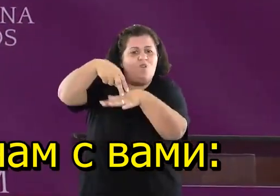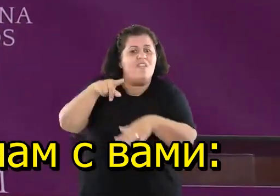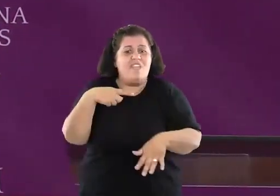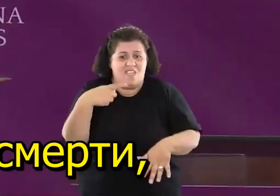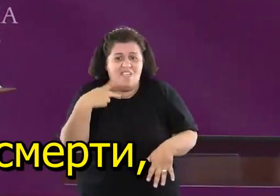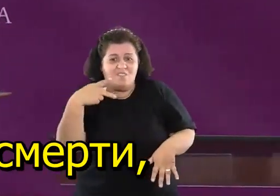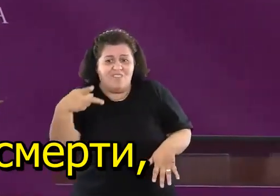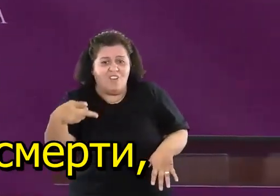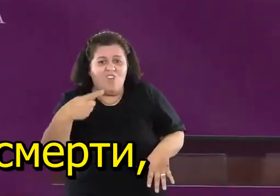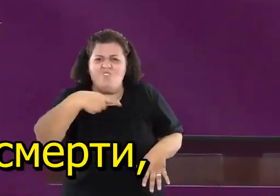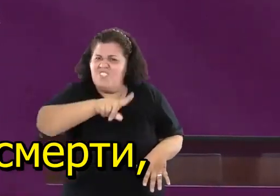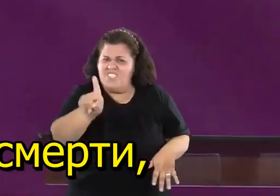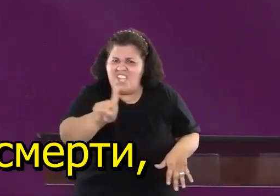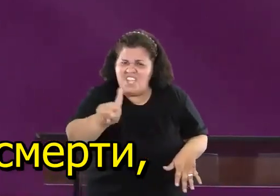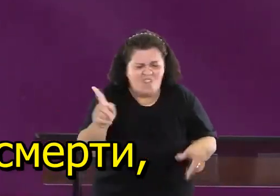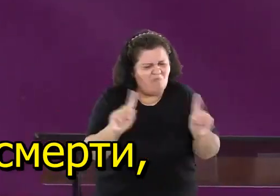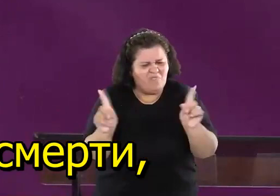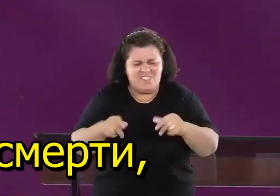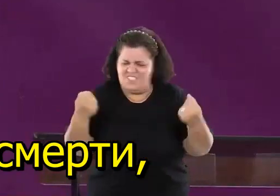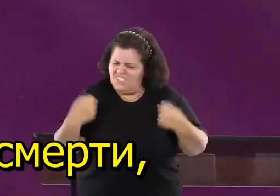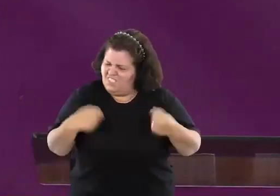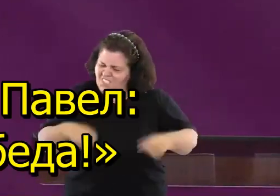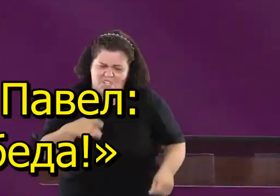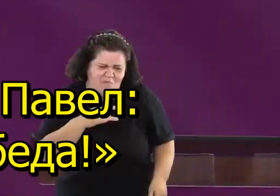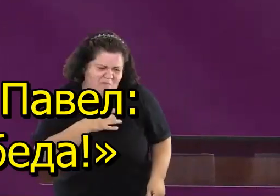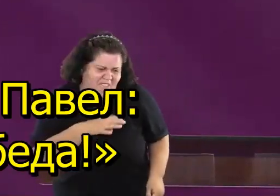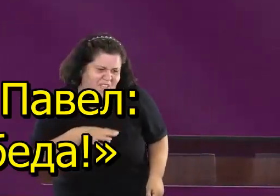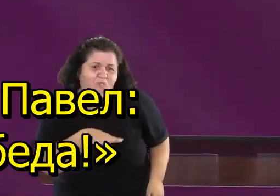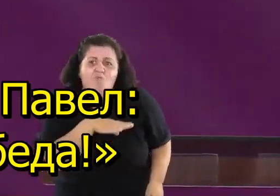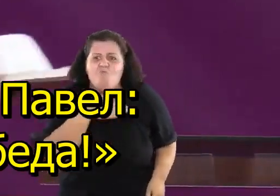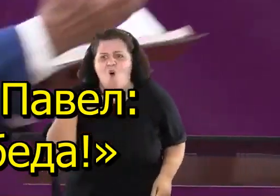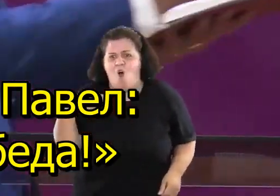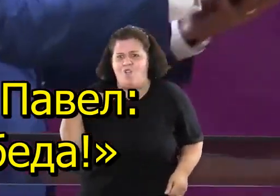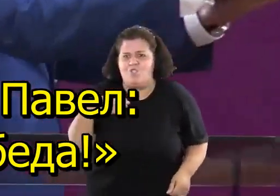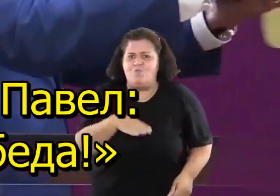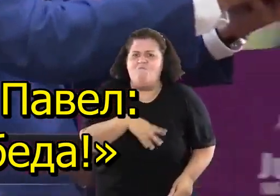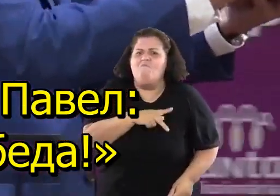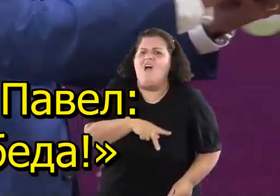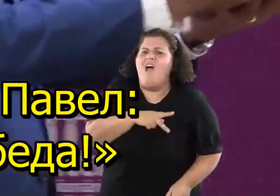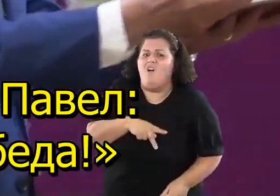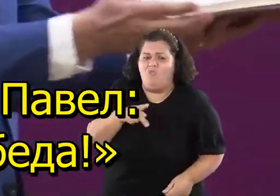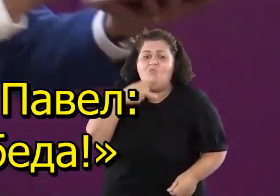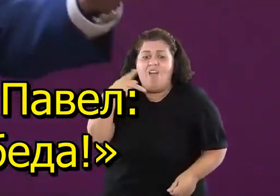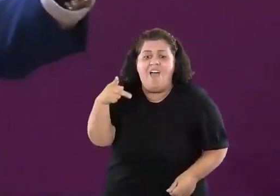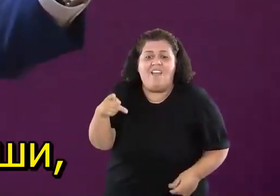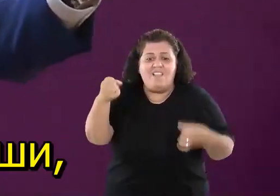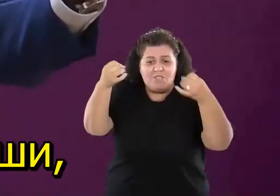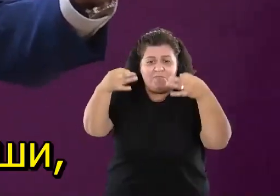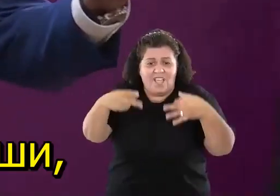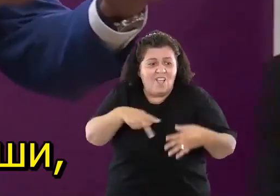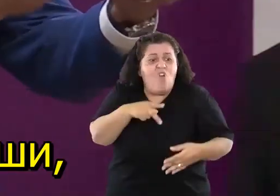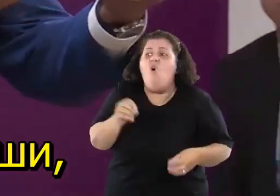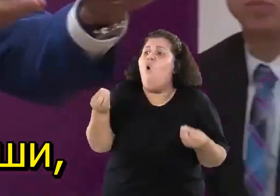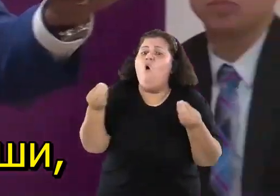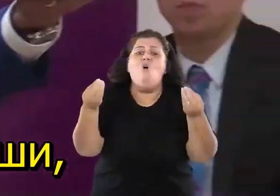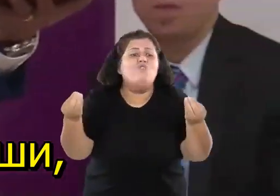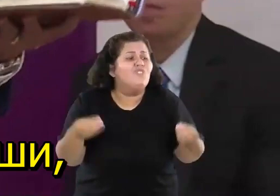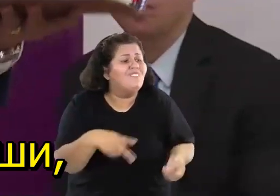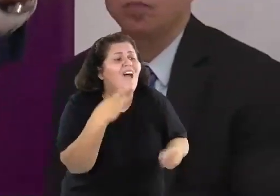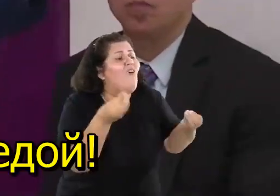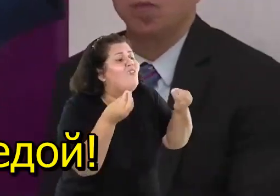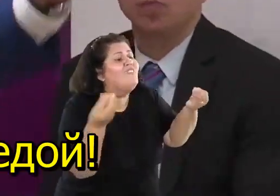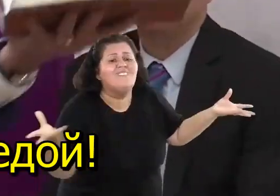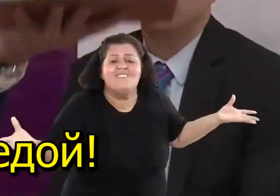e para mim, agora você não precisa mais ter medo da morte, agora você pode dizer como Paulo, onde está a morte, a tua vitória? Onde está a morte, o teu